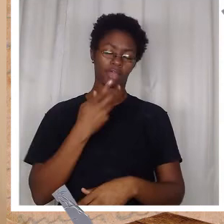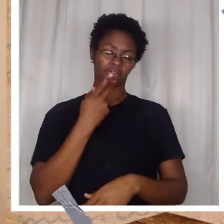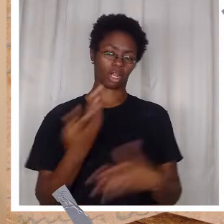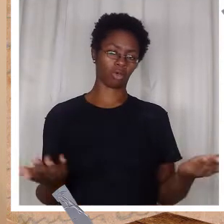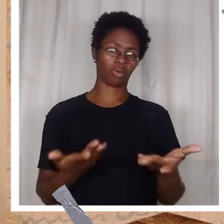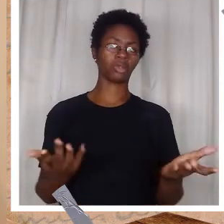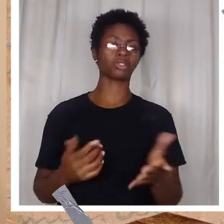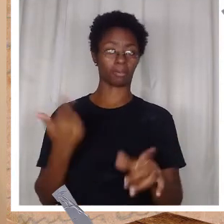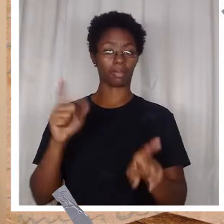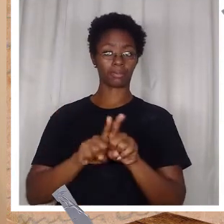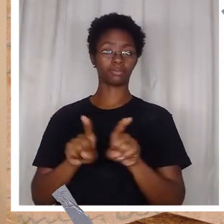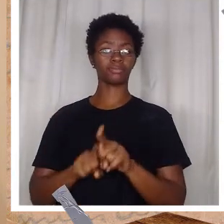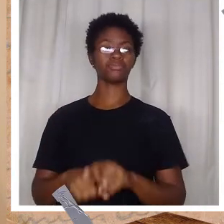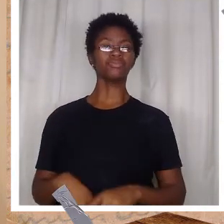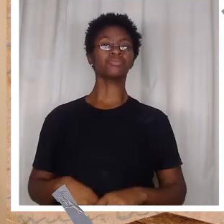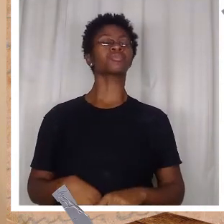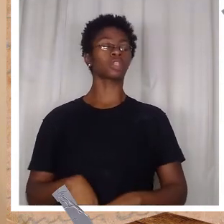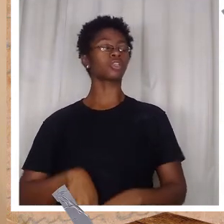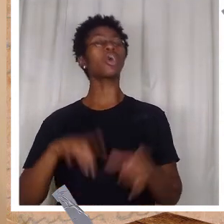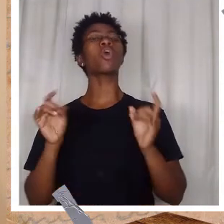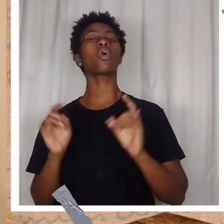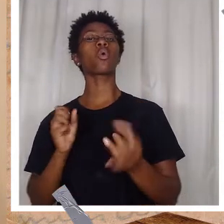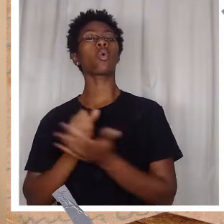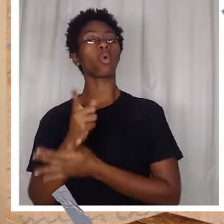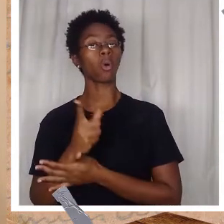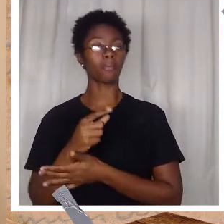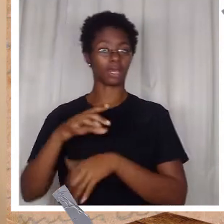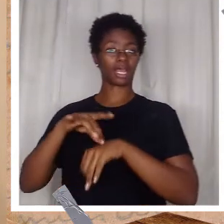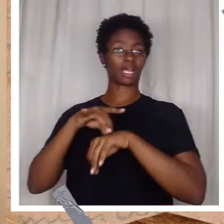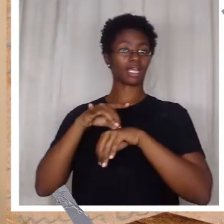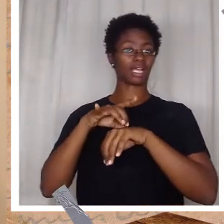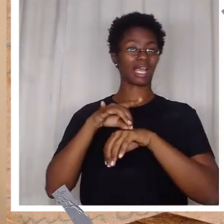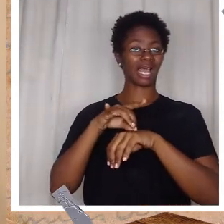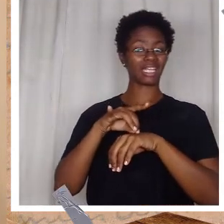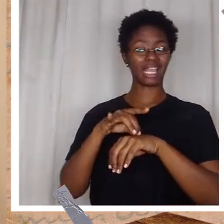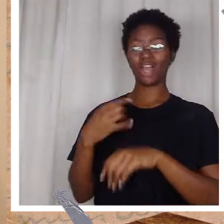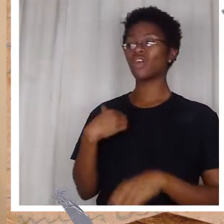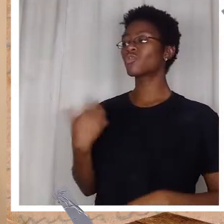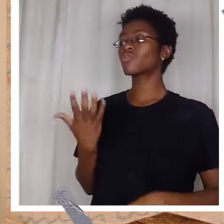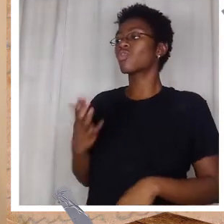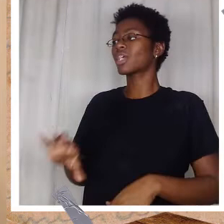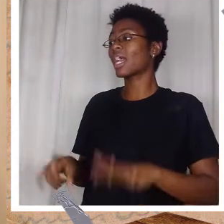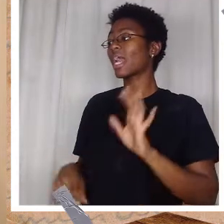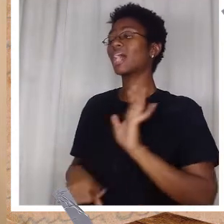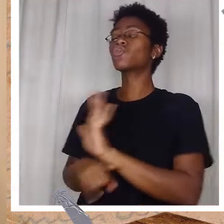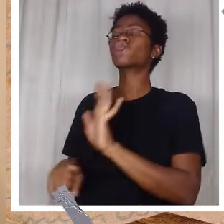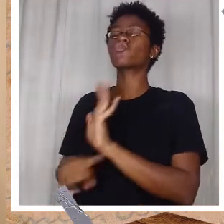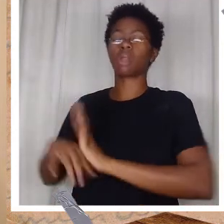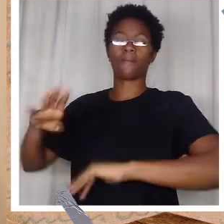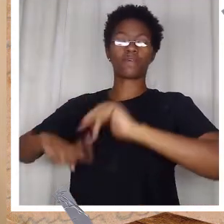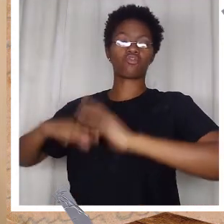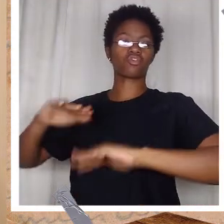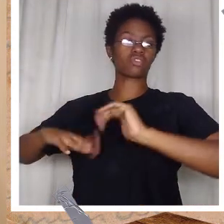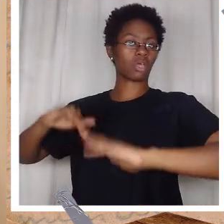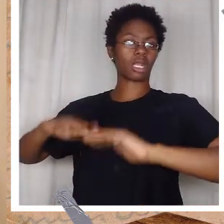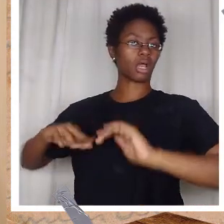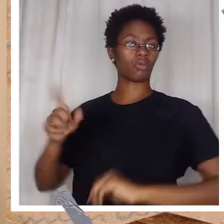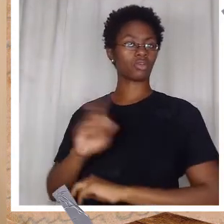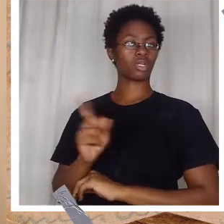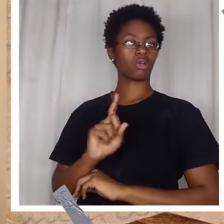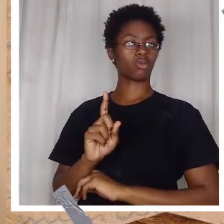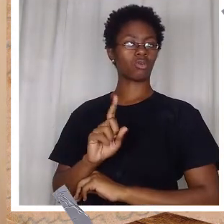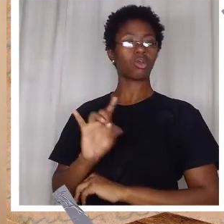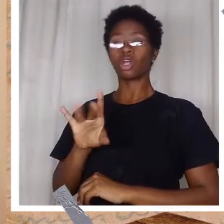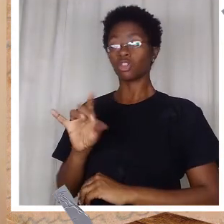Quando a gente vai no açougue, a gente não vai ao açougue para ajudar o açougueiro. A gente vai comprar a carne porque nós acreditamos e precisamos